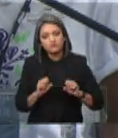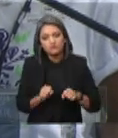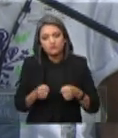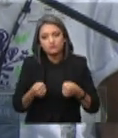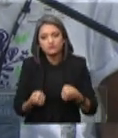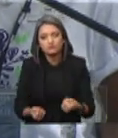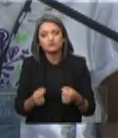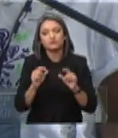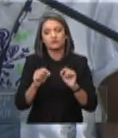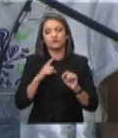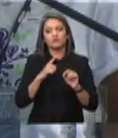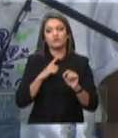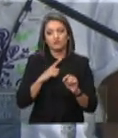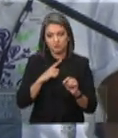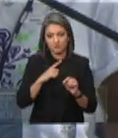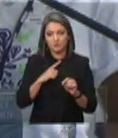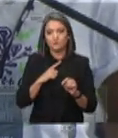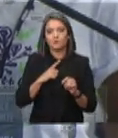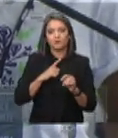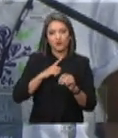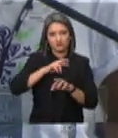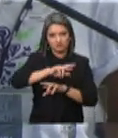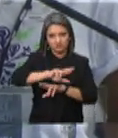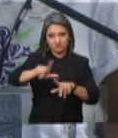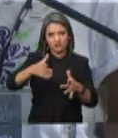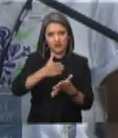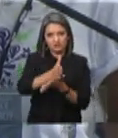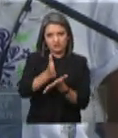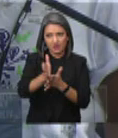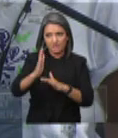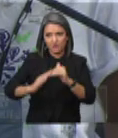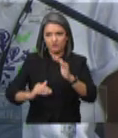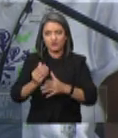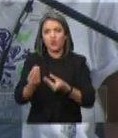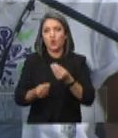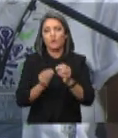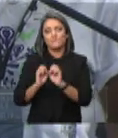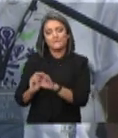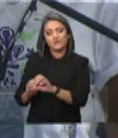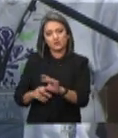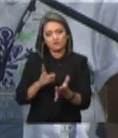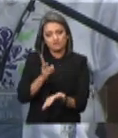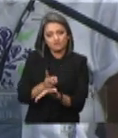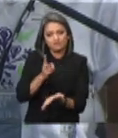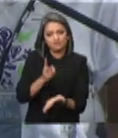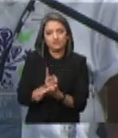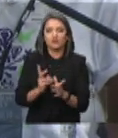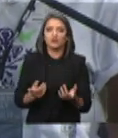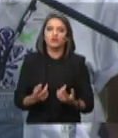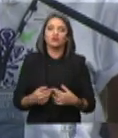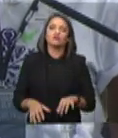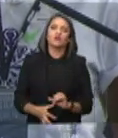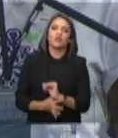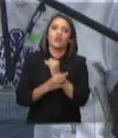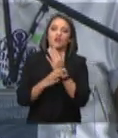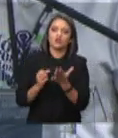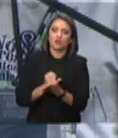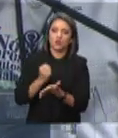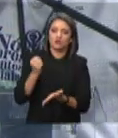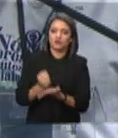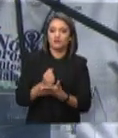fortalecer o exercício multiprofissional através da educação permanente associada a garantia de contratação